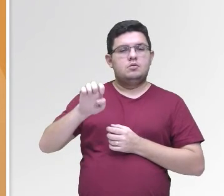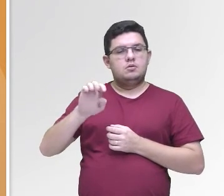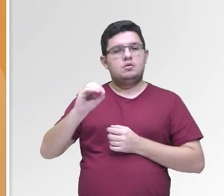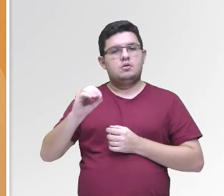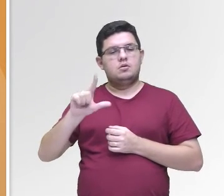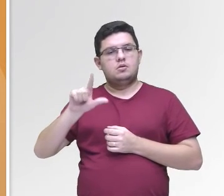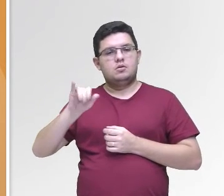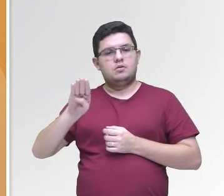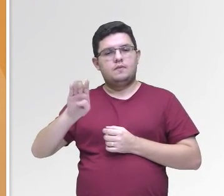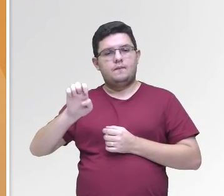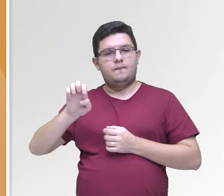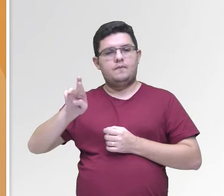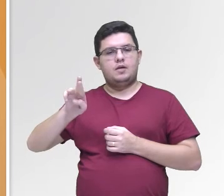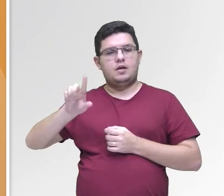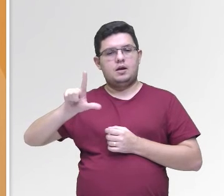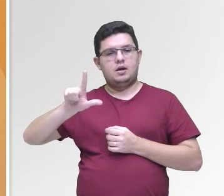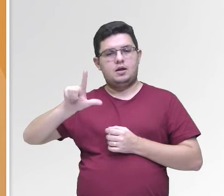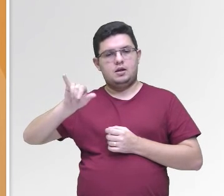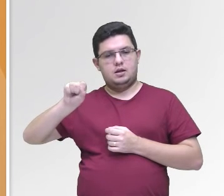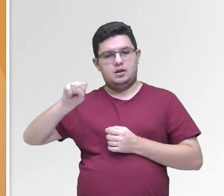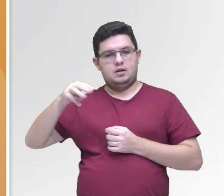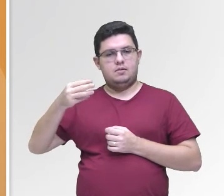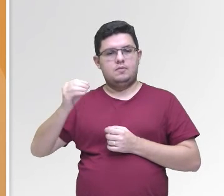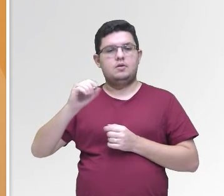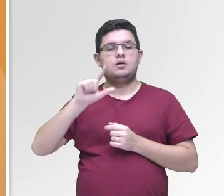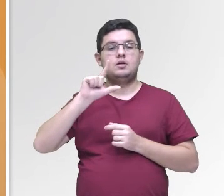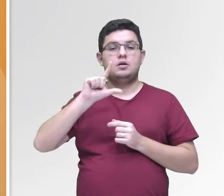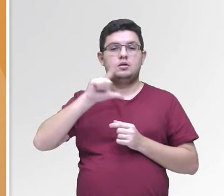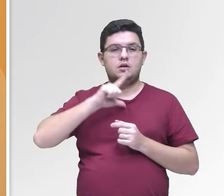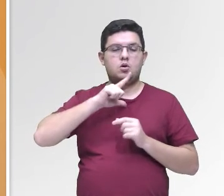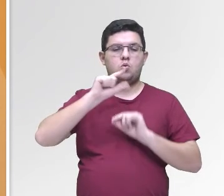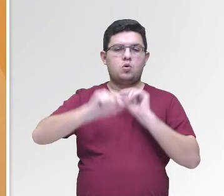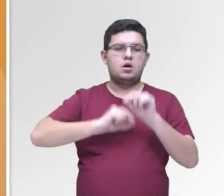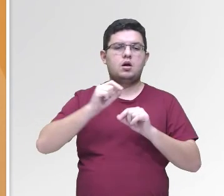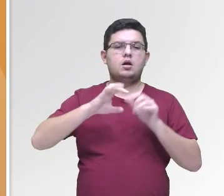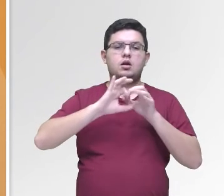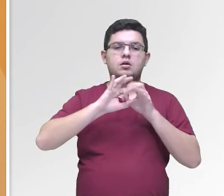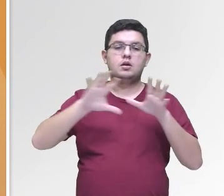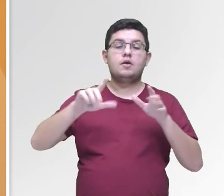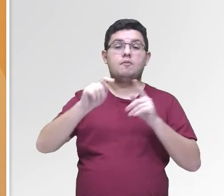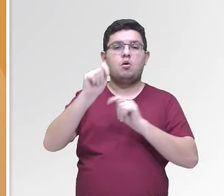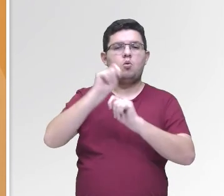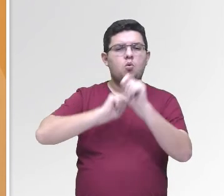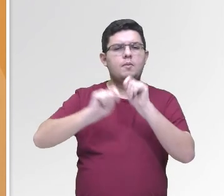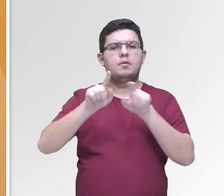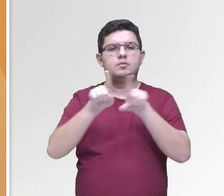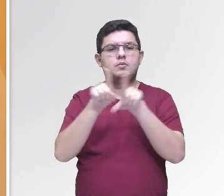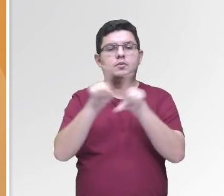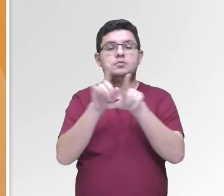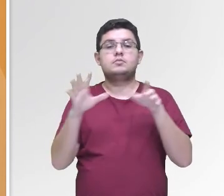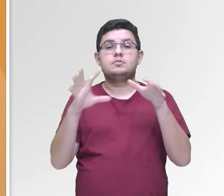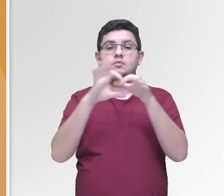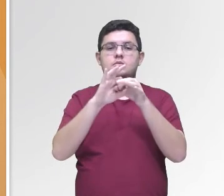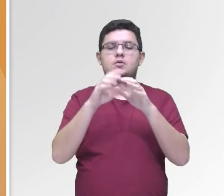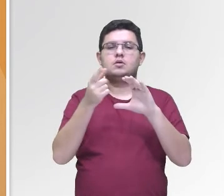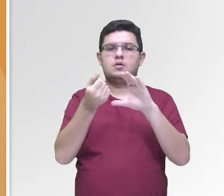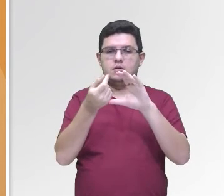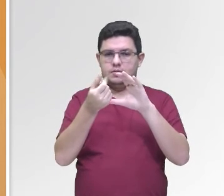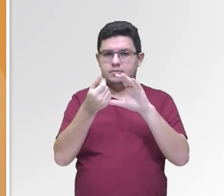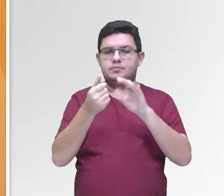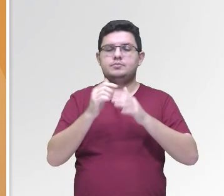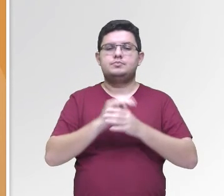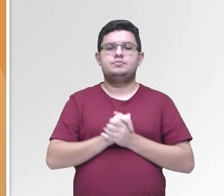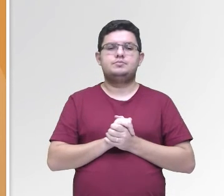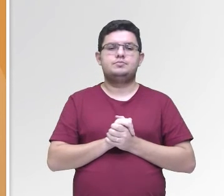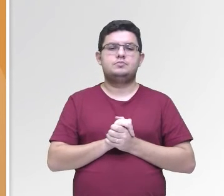chamado liberalismo econômico mais o capitalismo moderno. Isso gerava o quê?